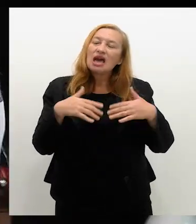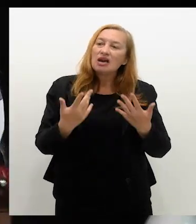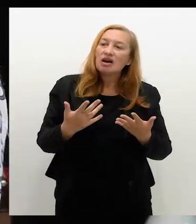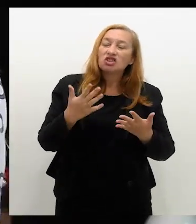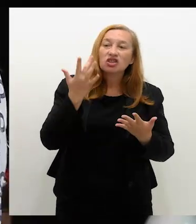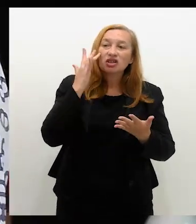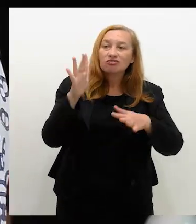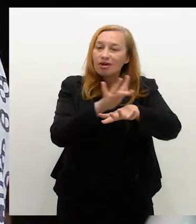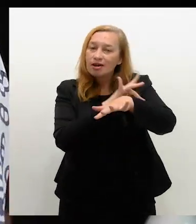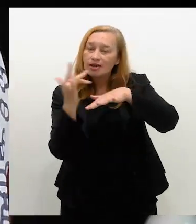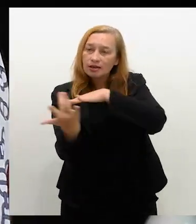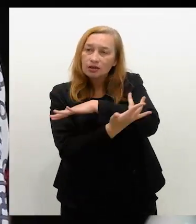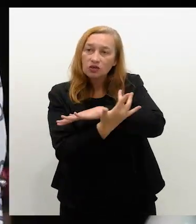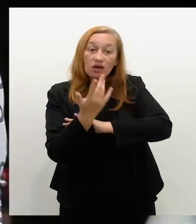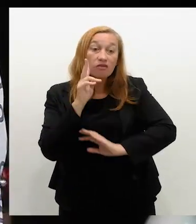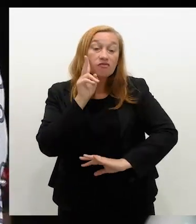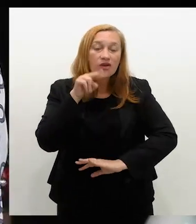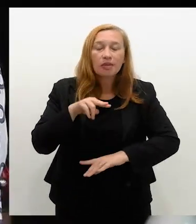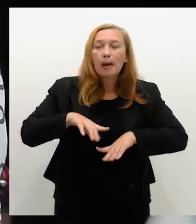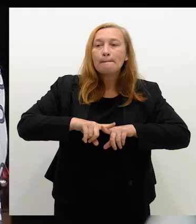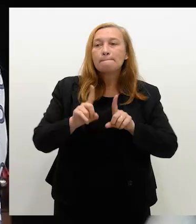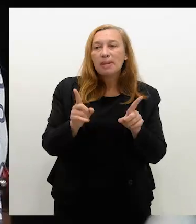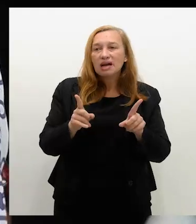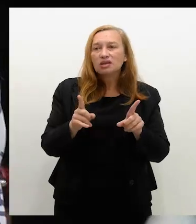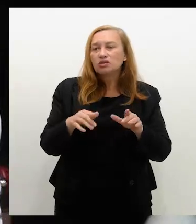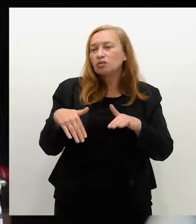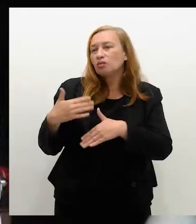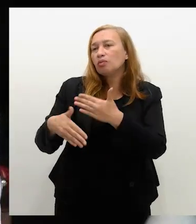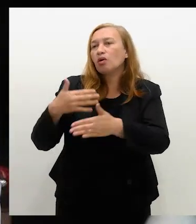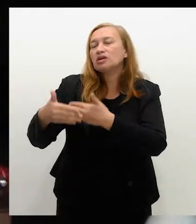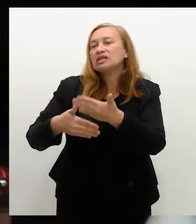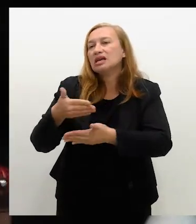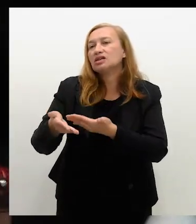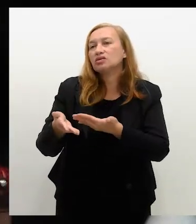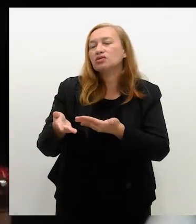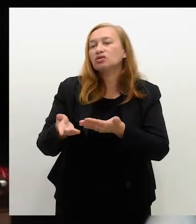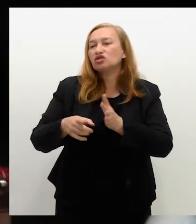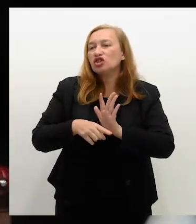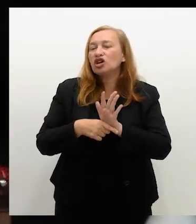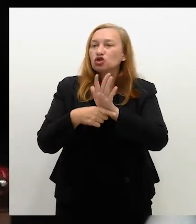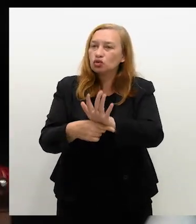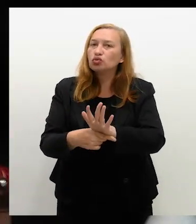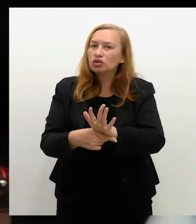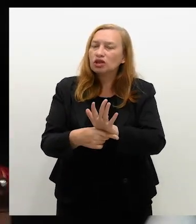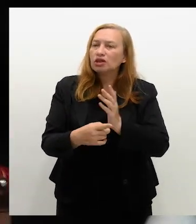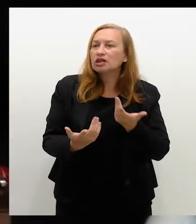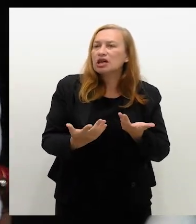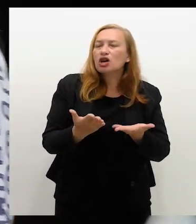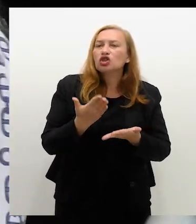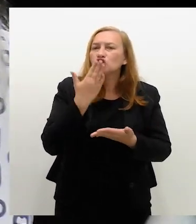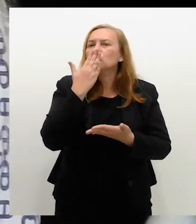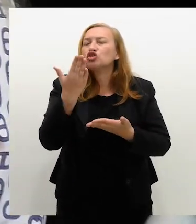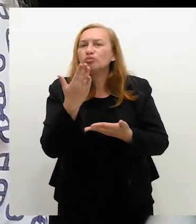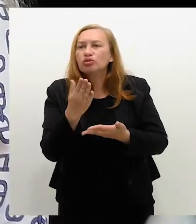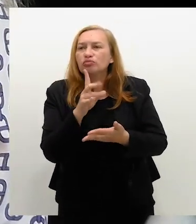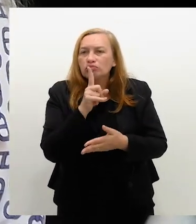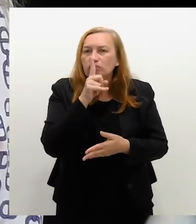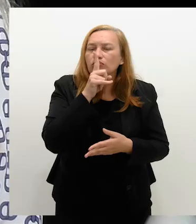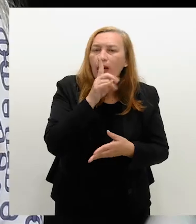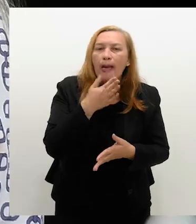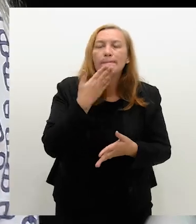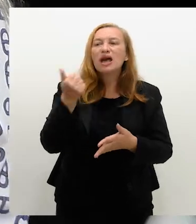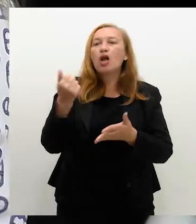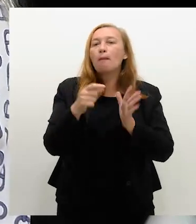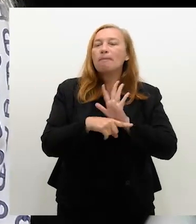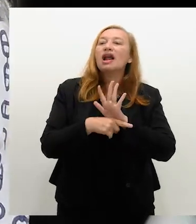das redes sociais, mas enfim, num processo de recuperação, isso contribuiria? Que tipo de silêncio é melhor para